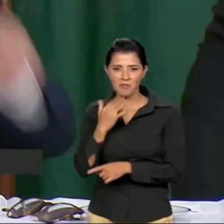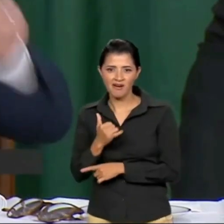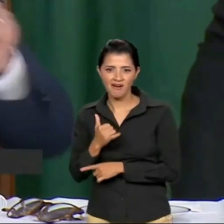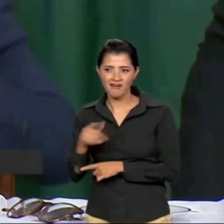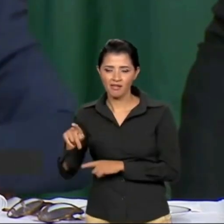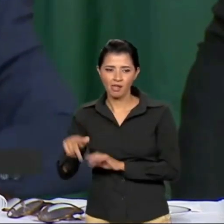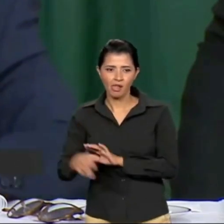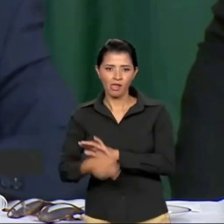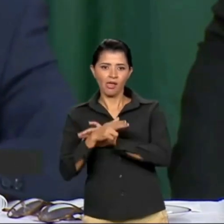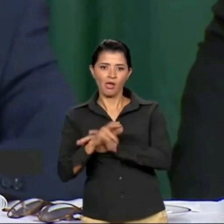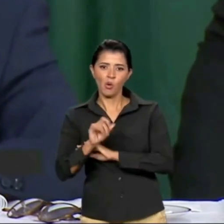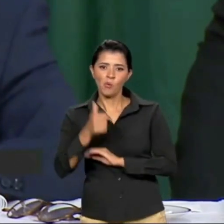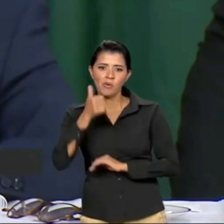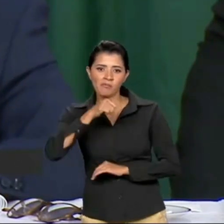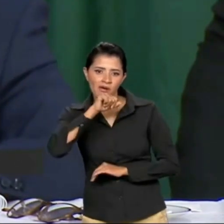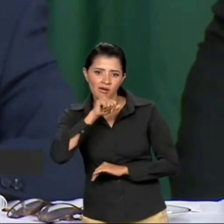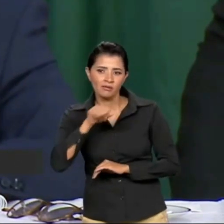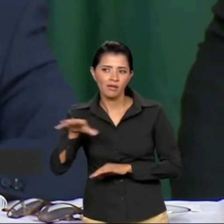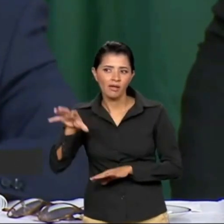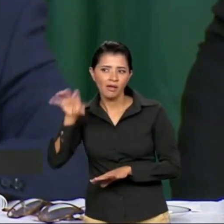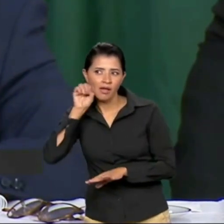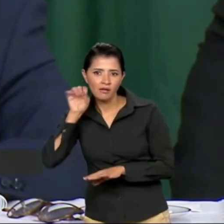Ela ouviu do pai ou da mãe dentro de casa.